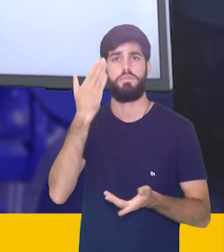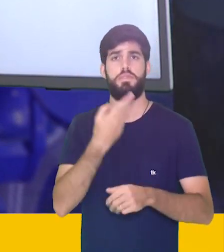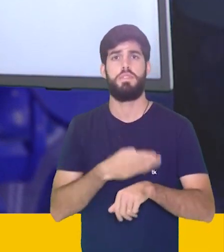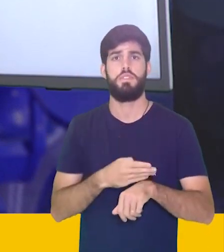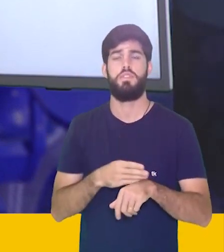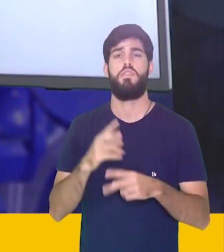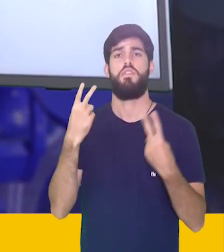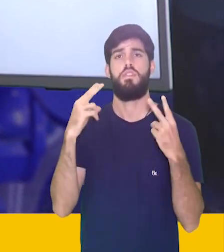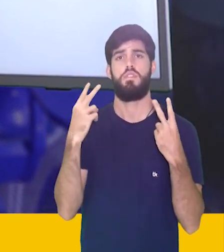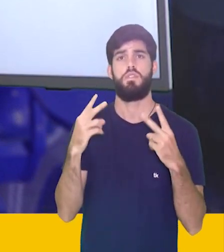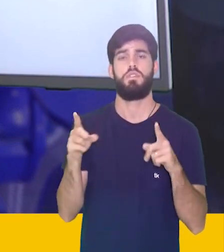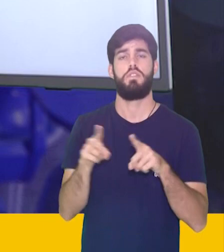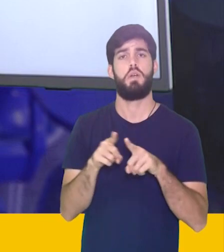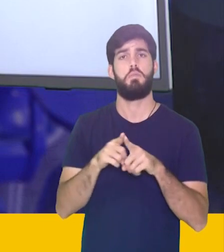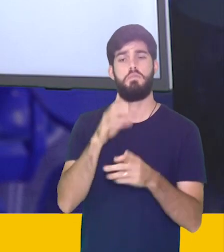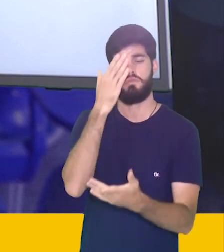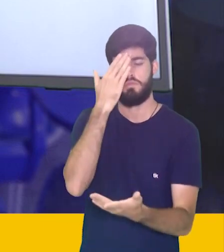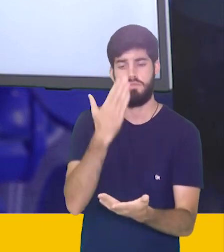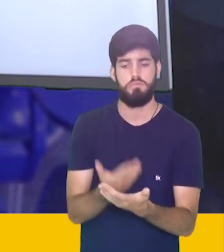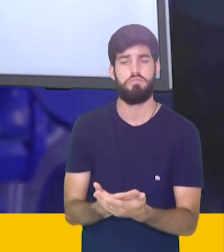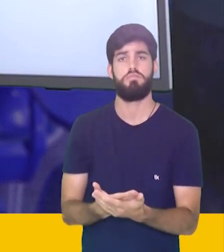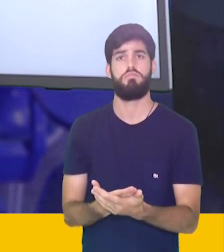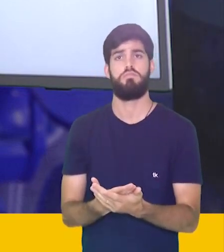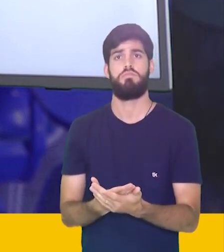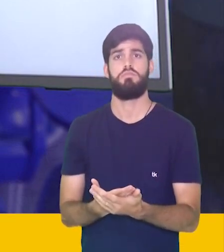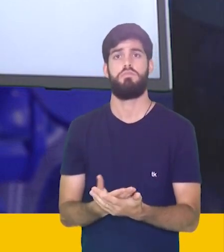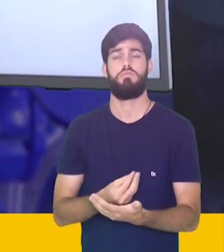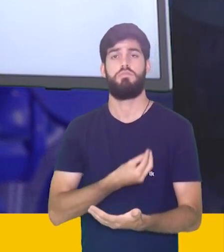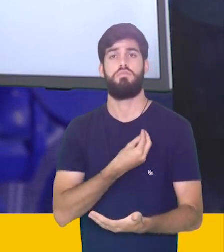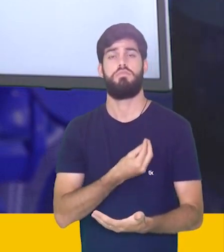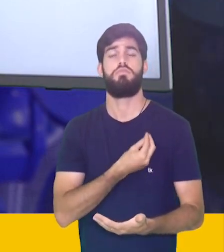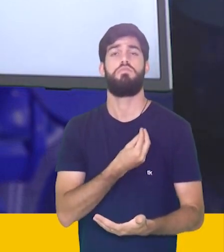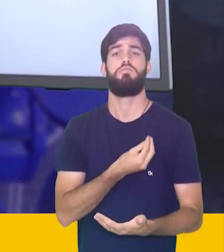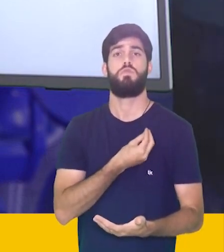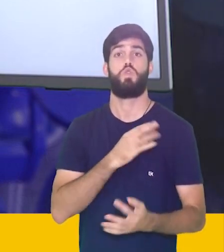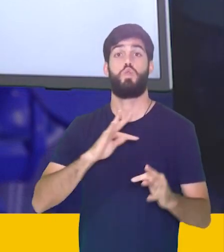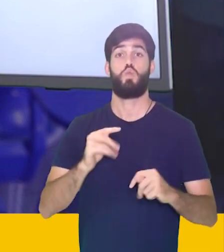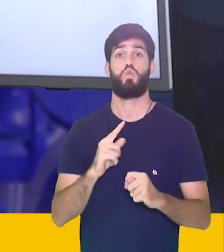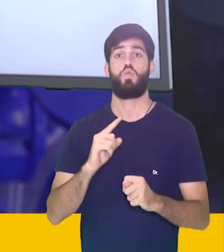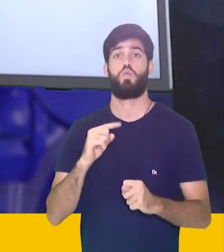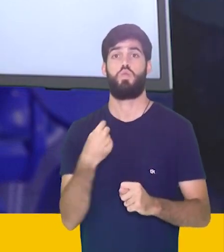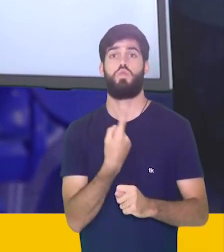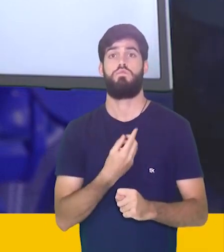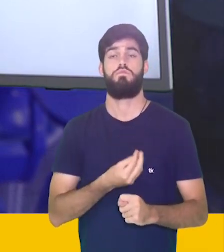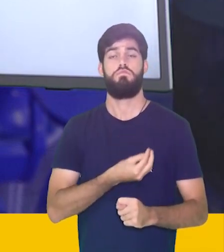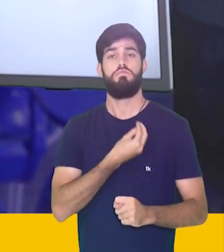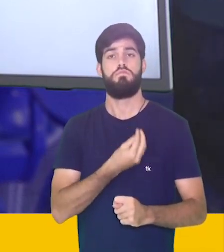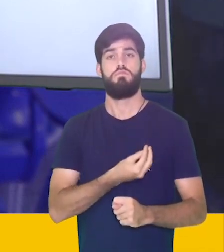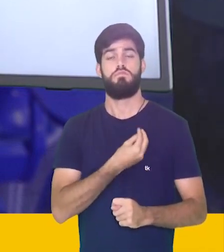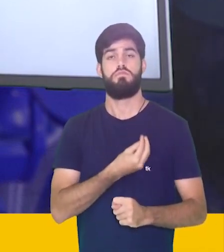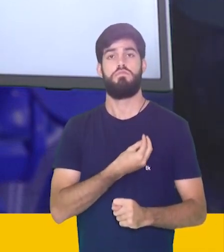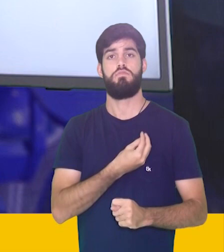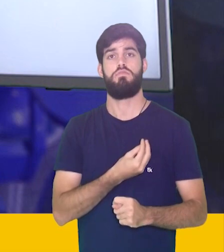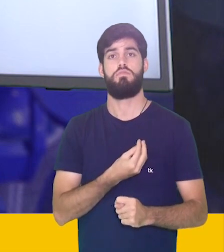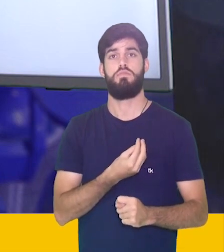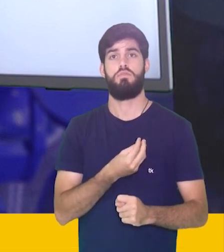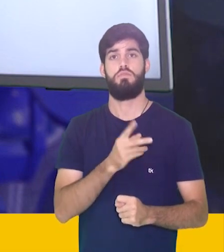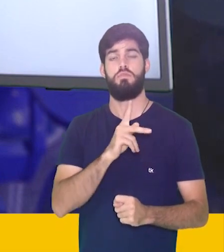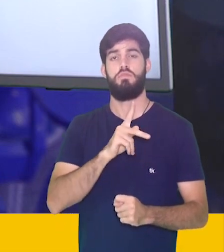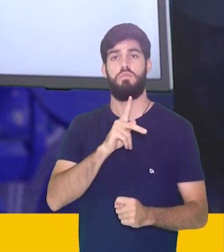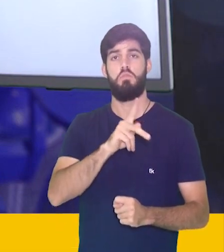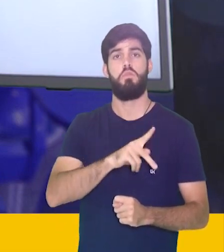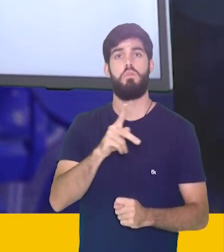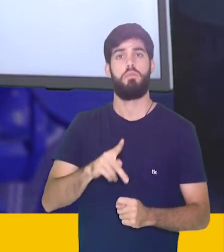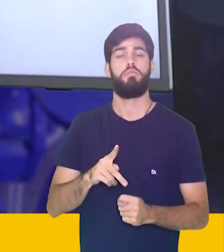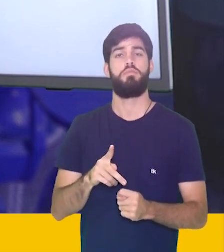valores, ensinamentos e crenças existentes. Ou seja, é tudo aquilo que vivencia um determinado povo ou uma